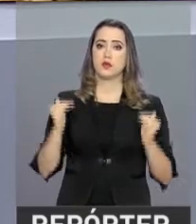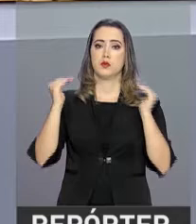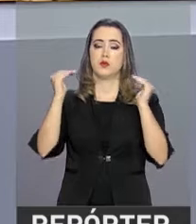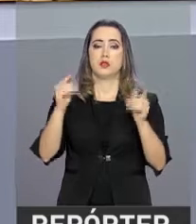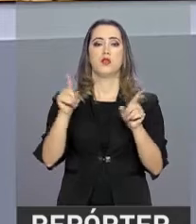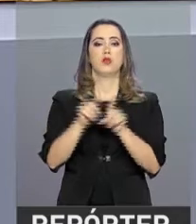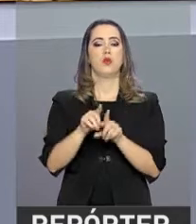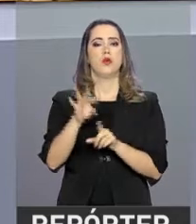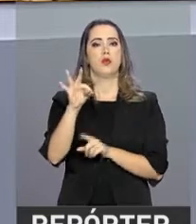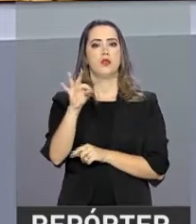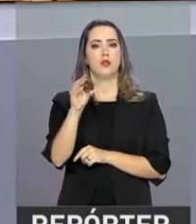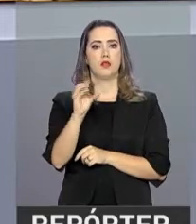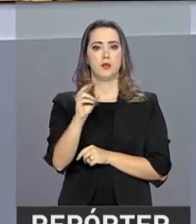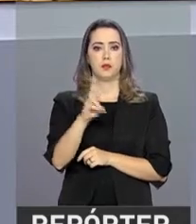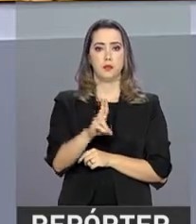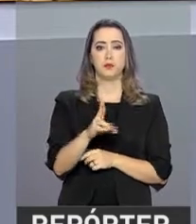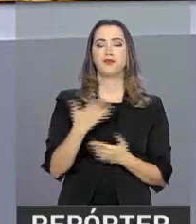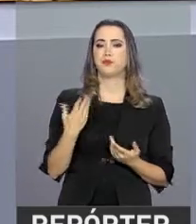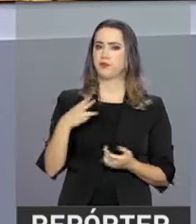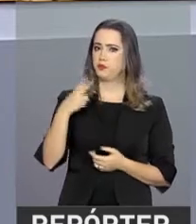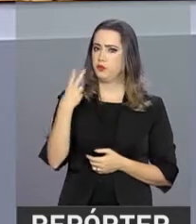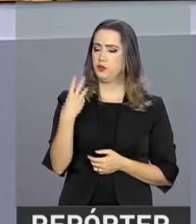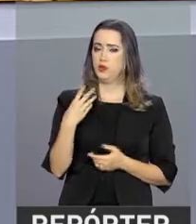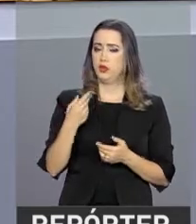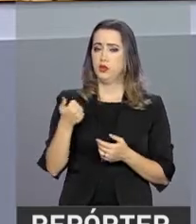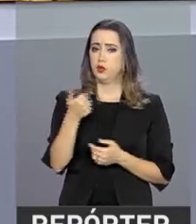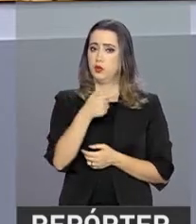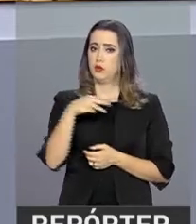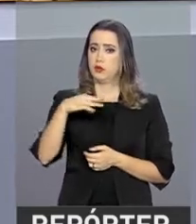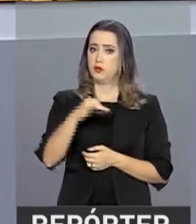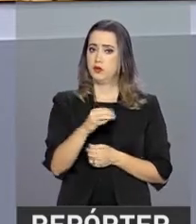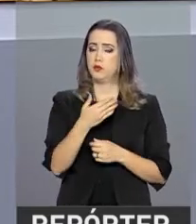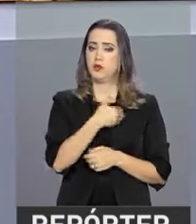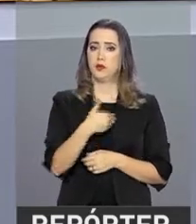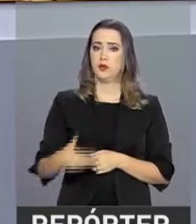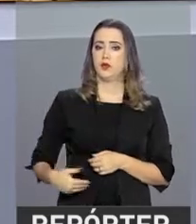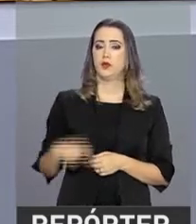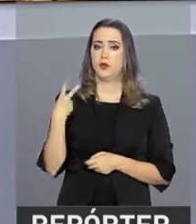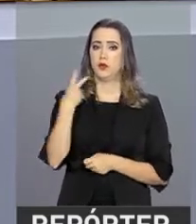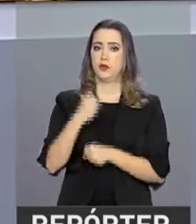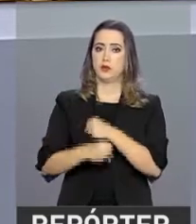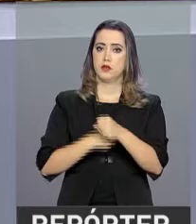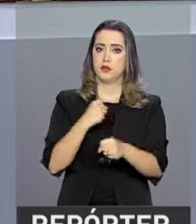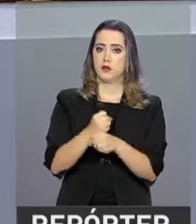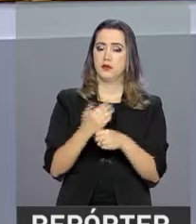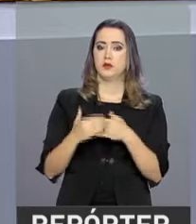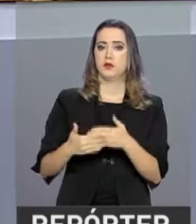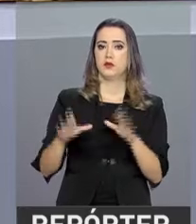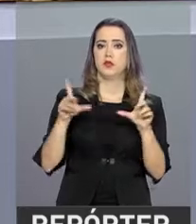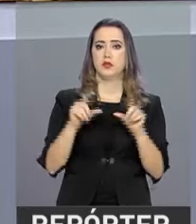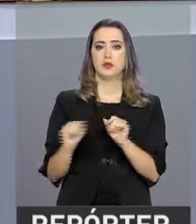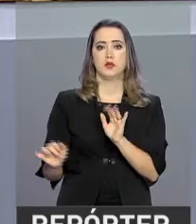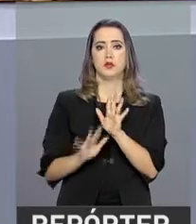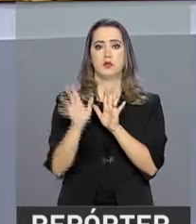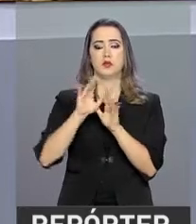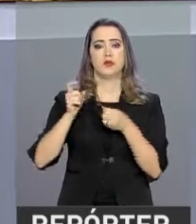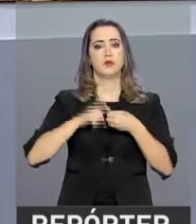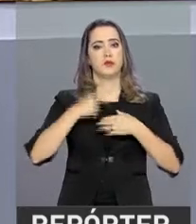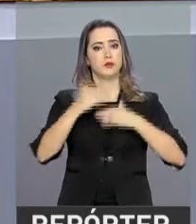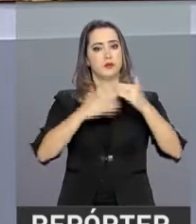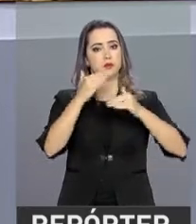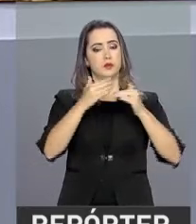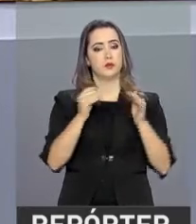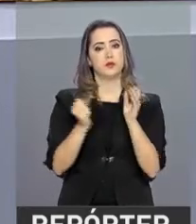governo Temer completou 2 anos. Entre os avanços estão a queda da inflação, dos juros, a retomada do emprego e o crescimento da